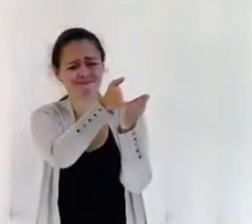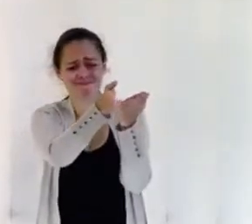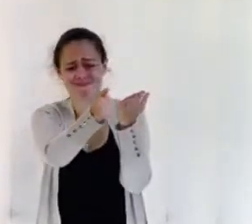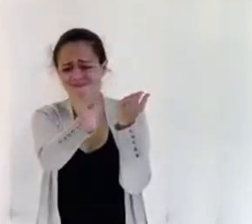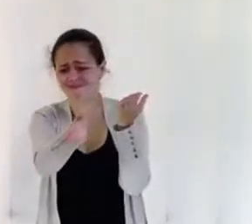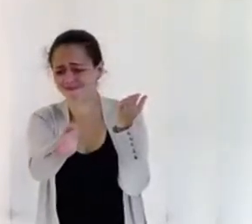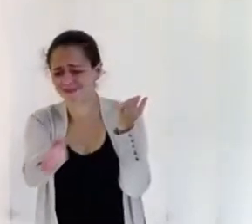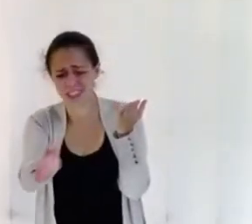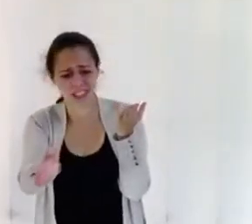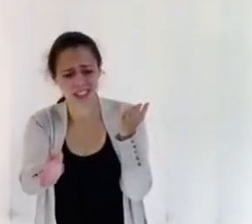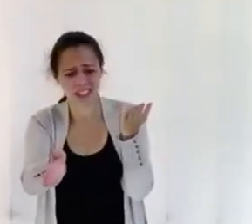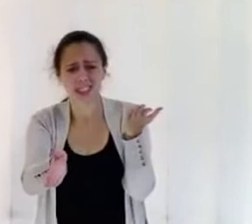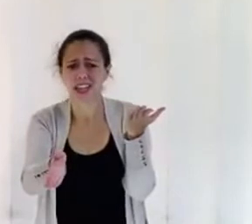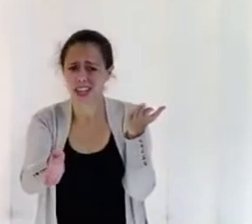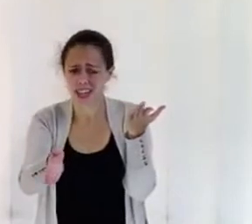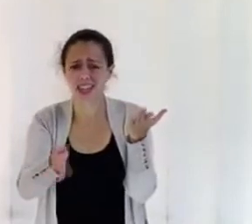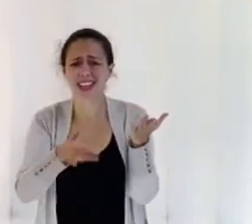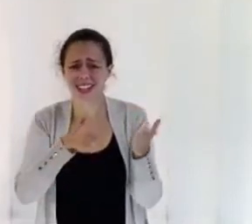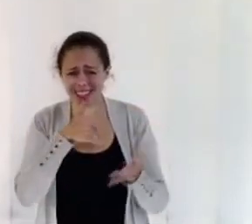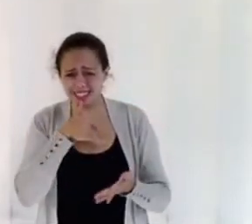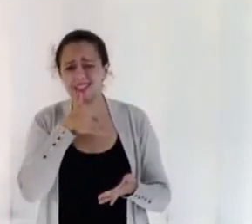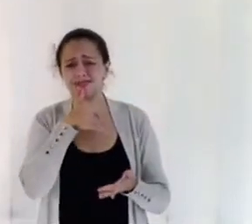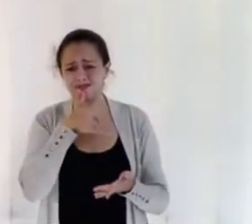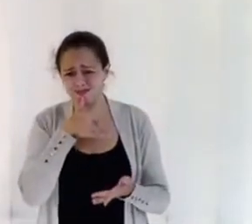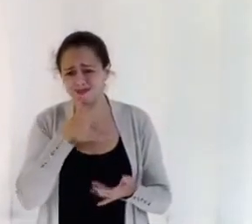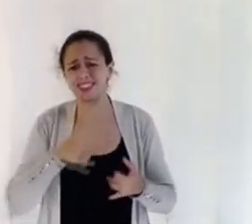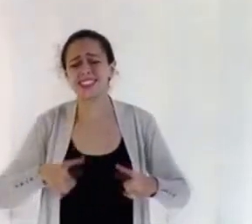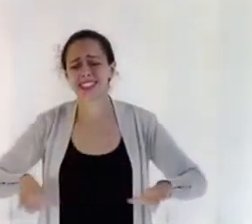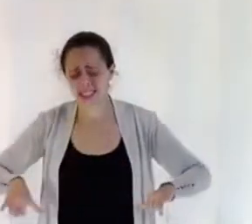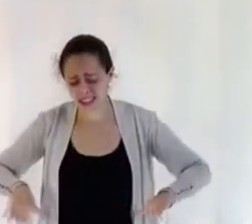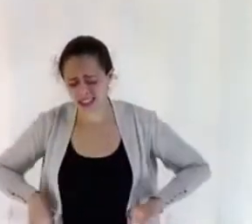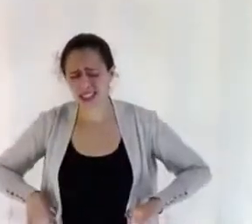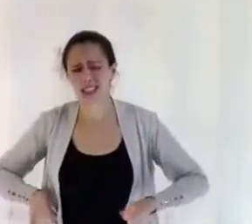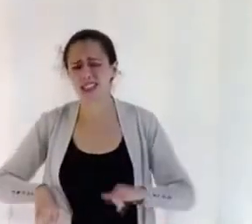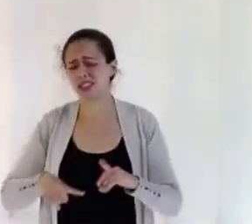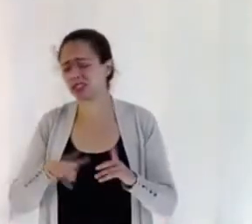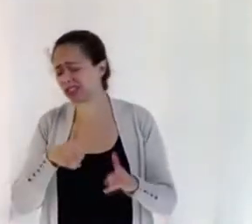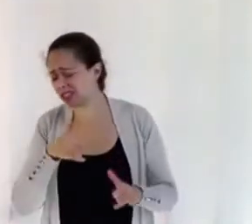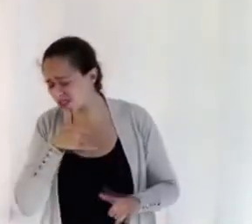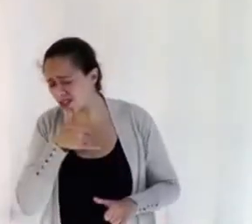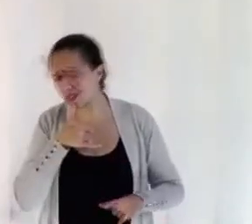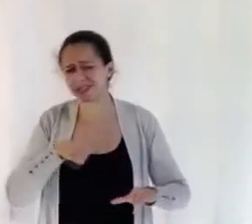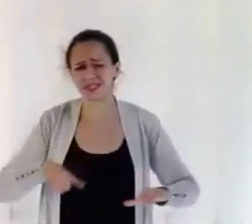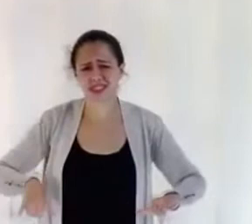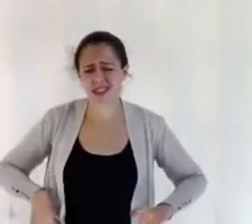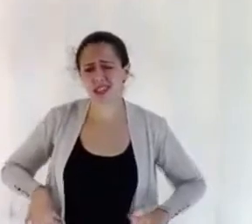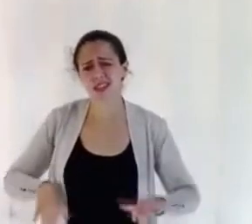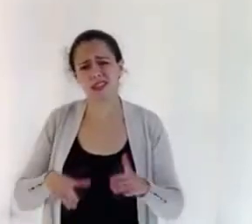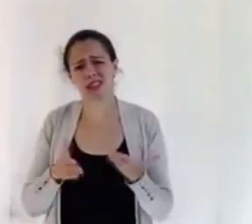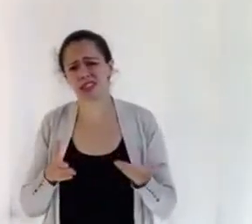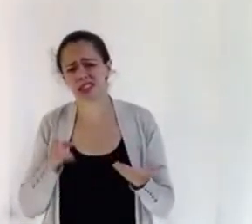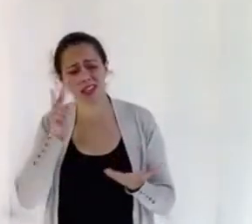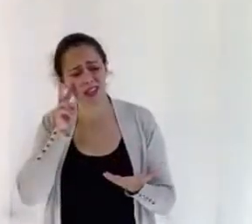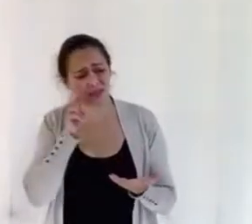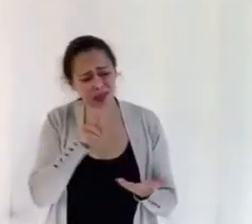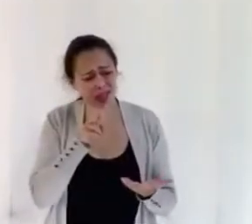tem ensinado. Nós choramos, muitas das vezes a nossa família nem sabe o quanto nós choramos por vocês, porque nós nos